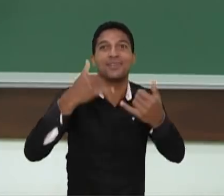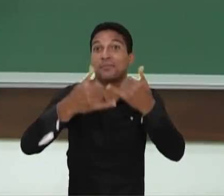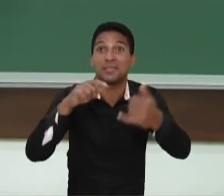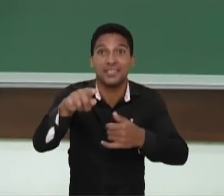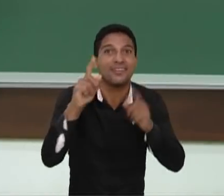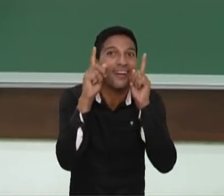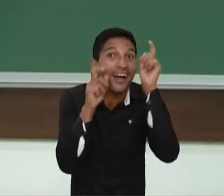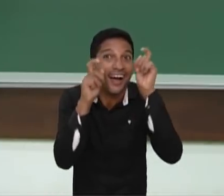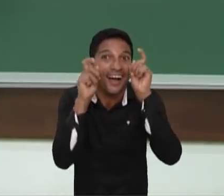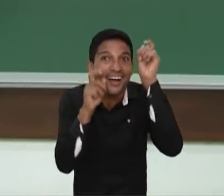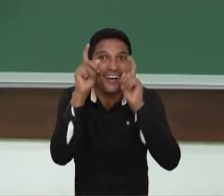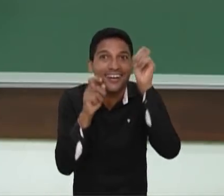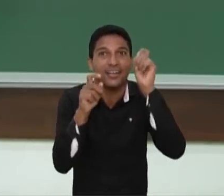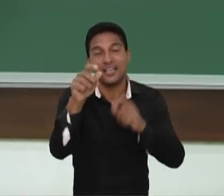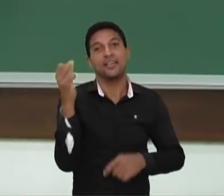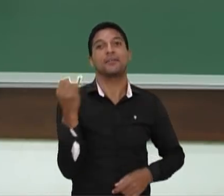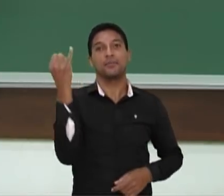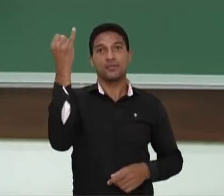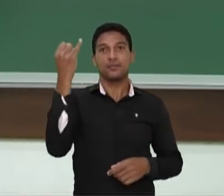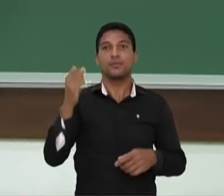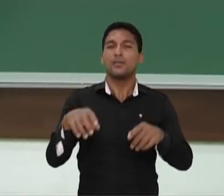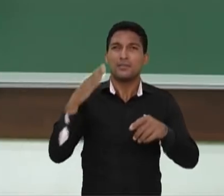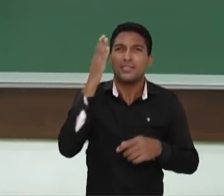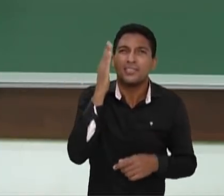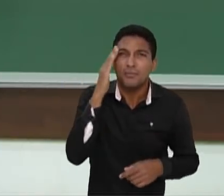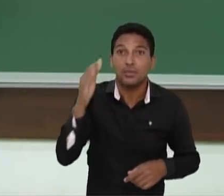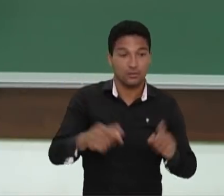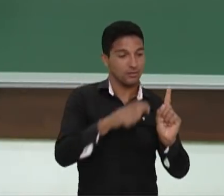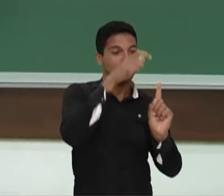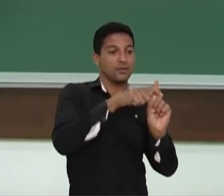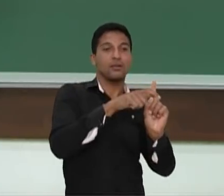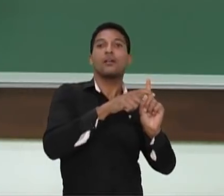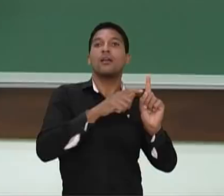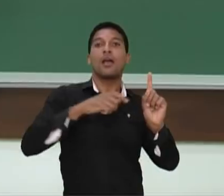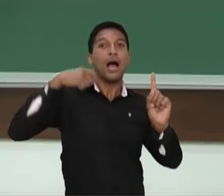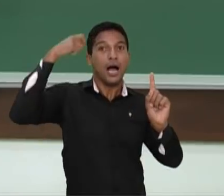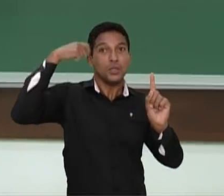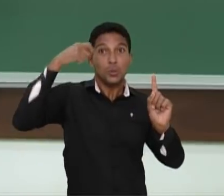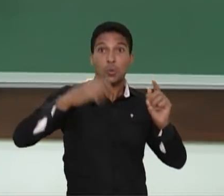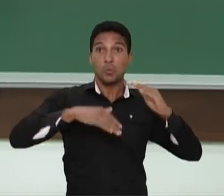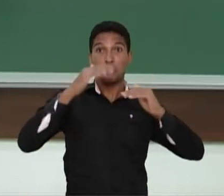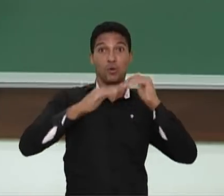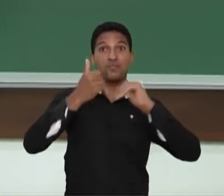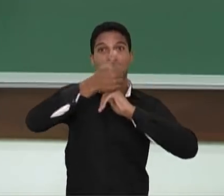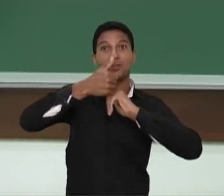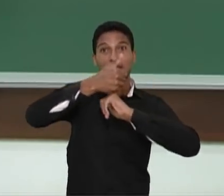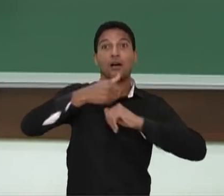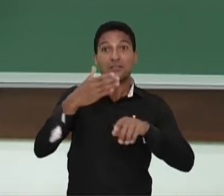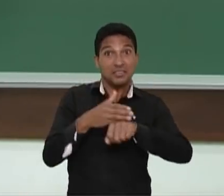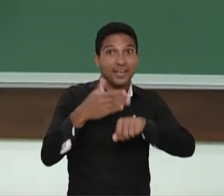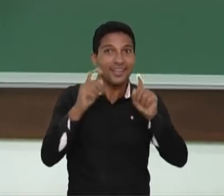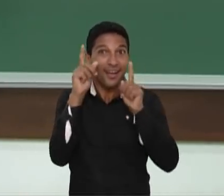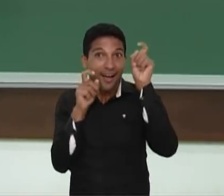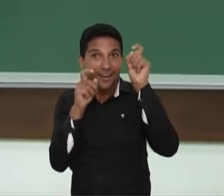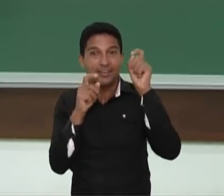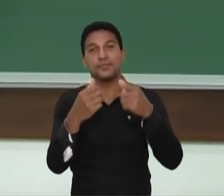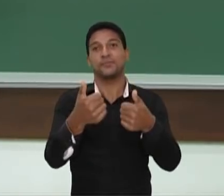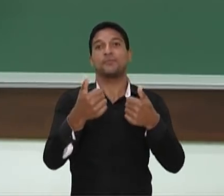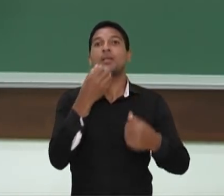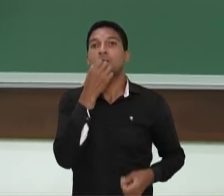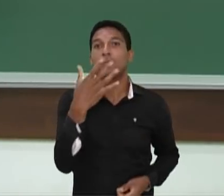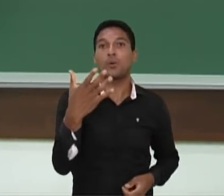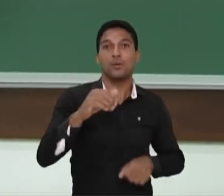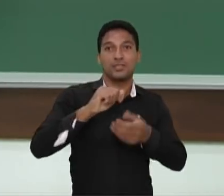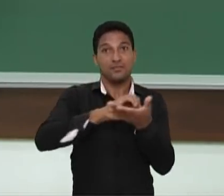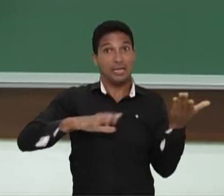é muito importante. E sabiam que até os atores profissionais fazem isso como exercício. Boa atividade, aproveita e eu vou